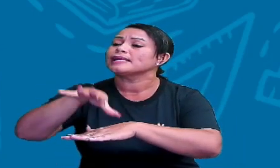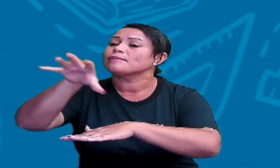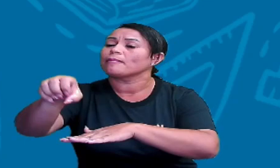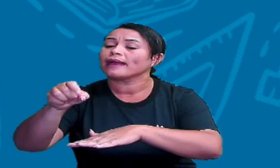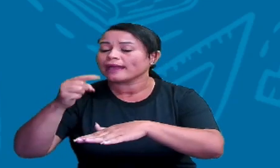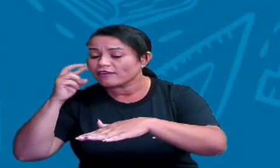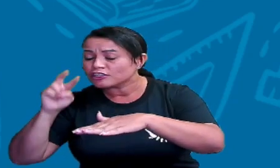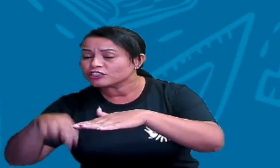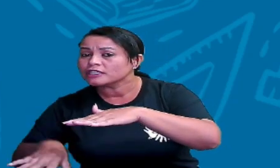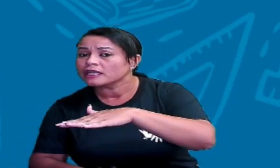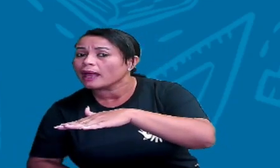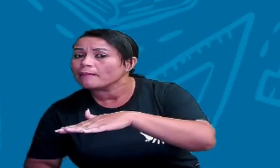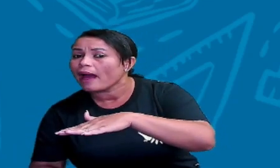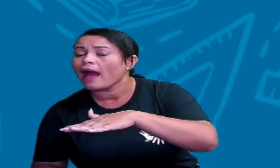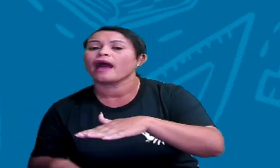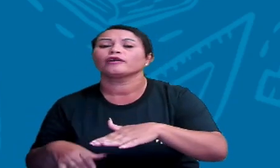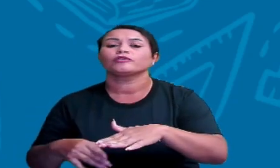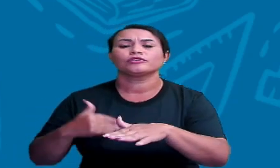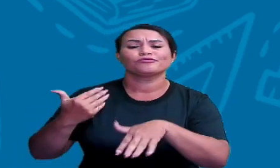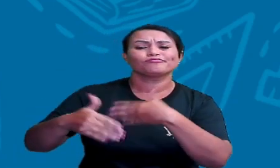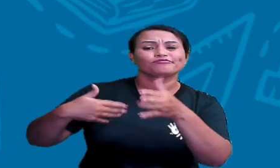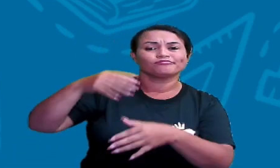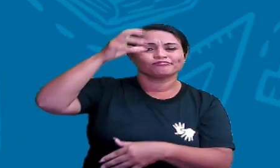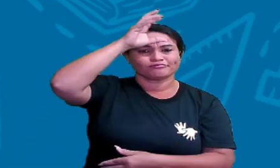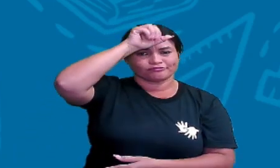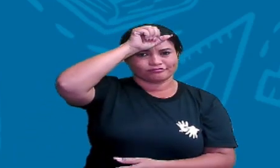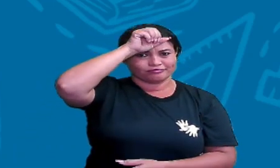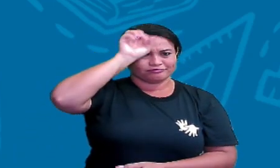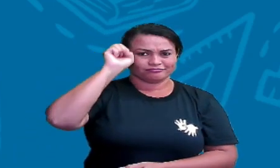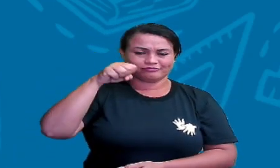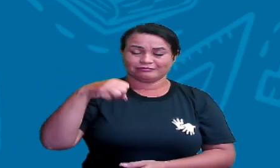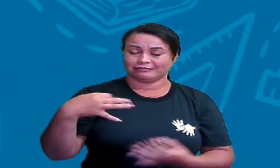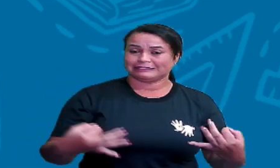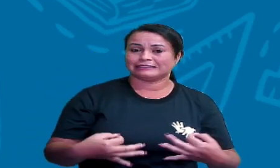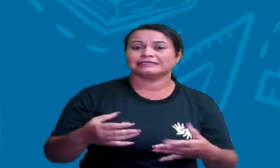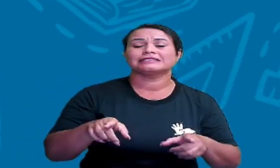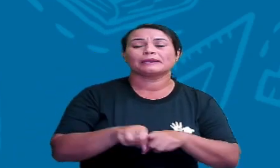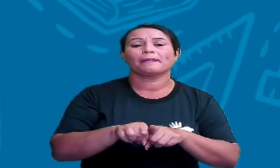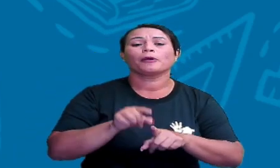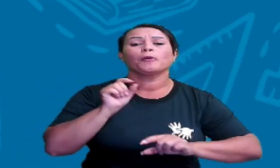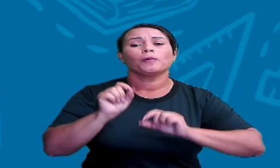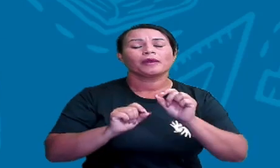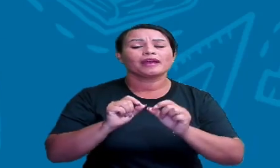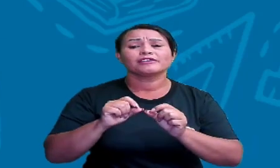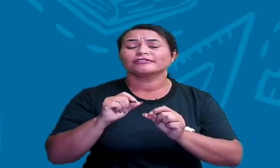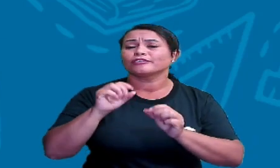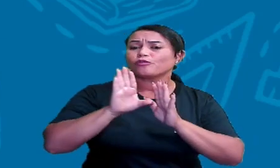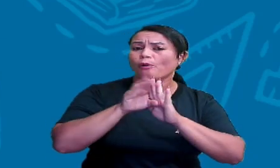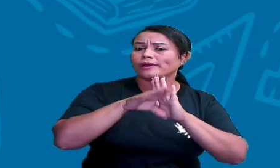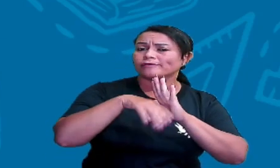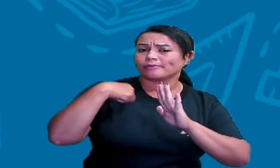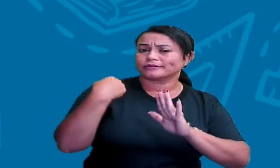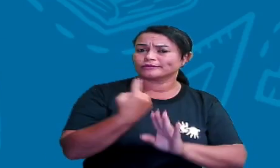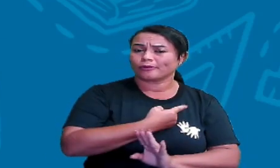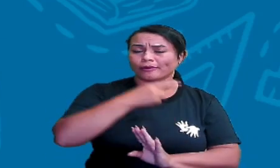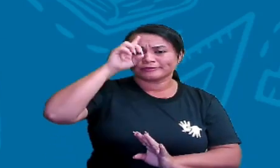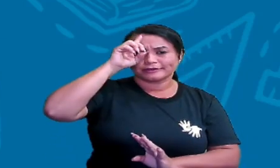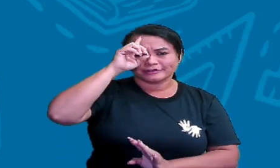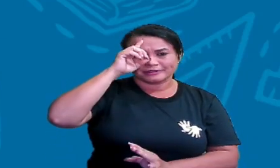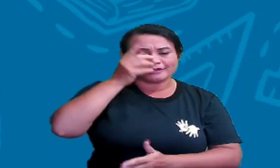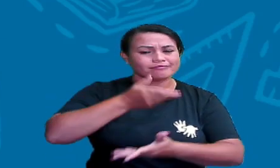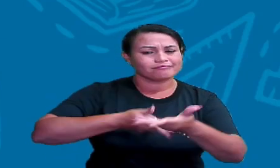está embaixo, e assim a gente vai aprendendo, tá certo? Então, esses conceitos a gente aprende no dia a dia, na nossa convivência.